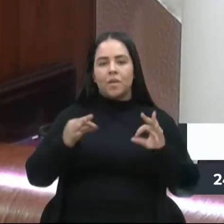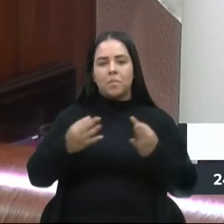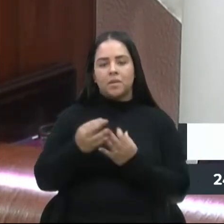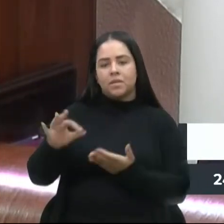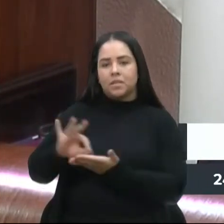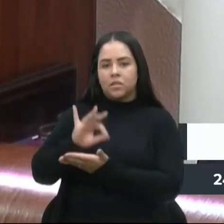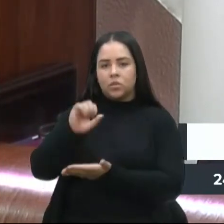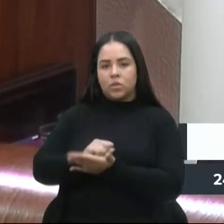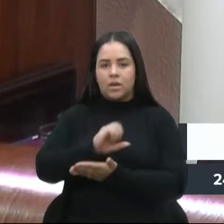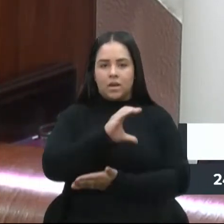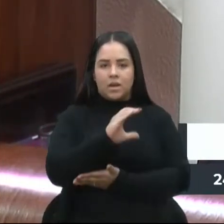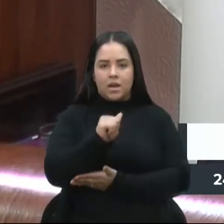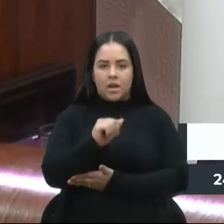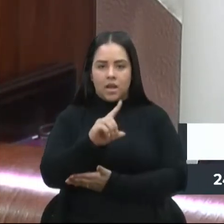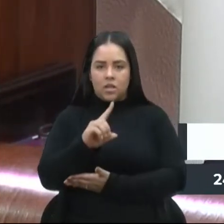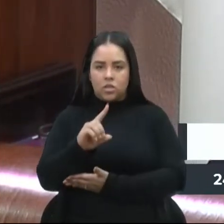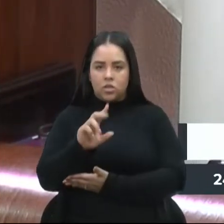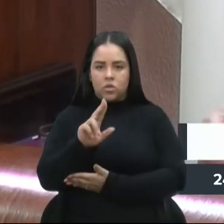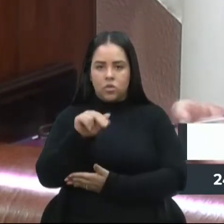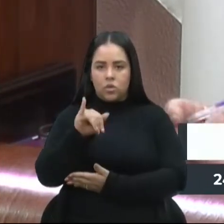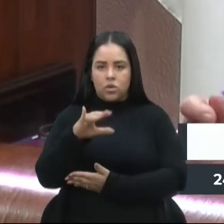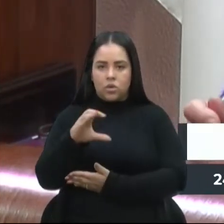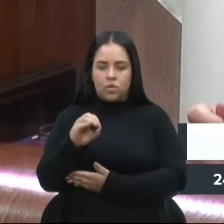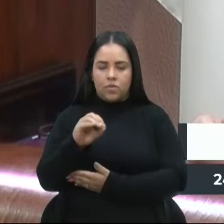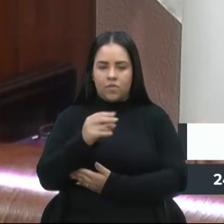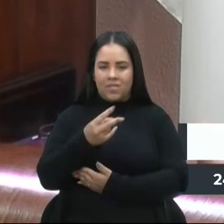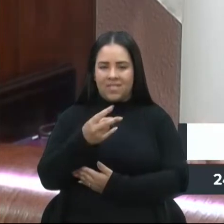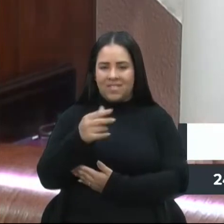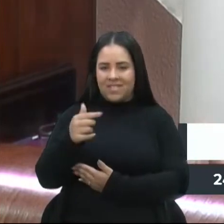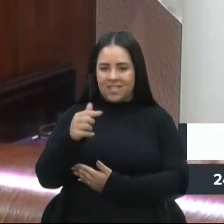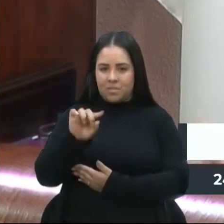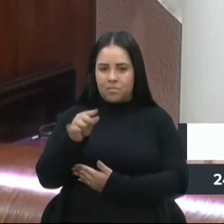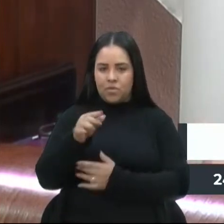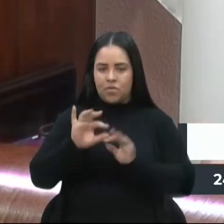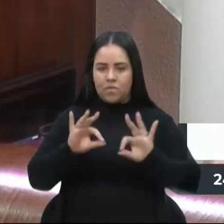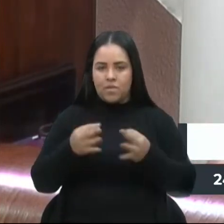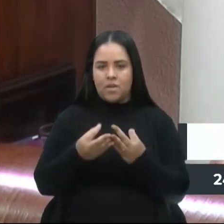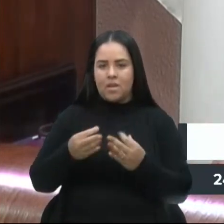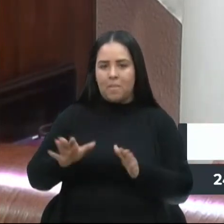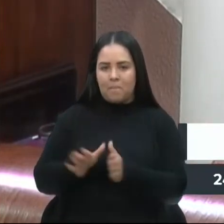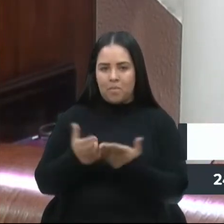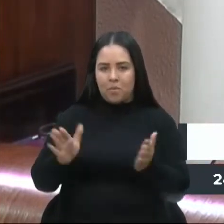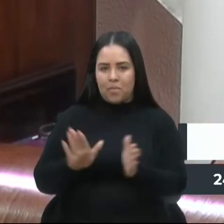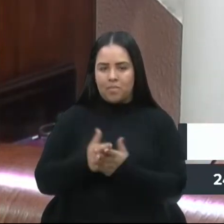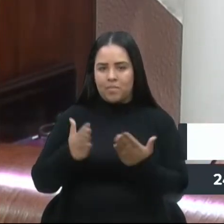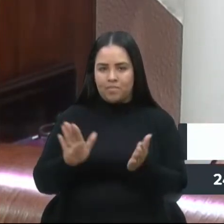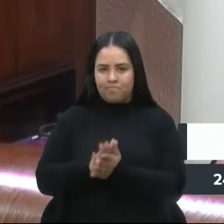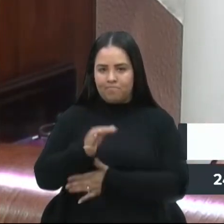Único, 27 mil famílias vivem em extrema pobreza em Caxias.